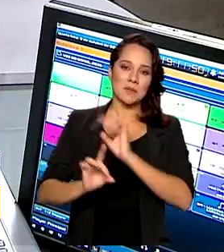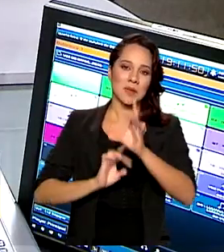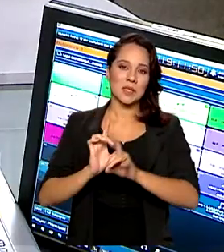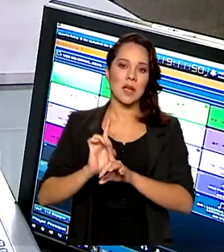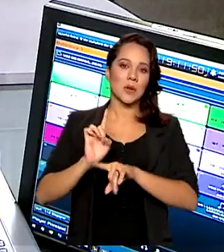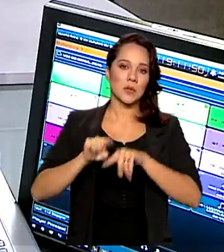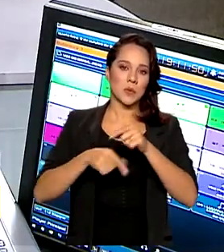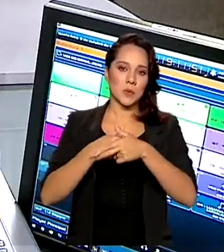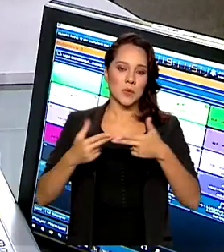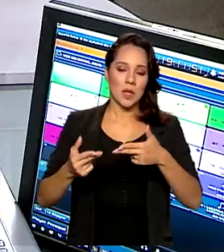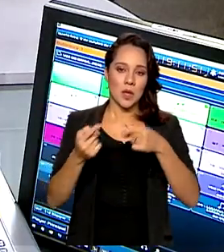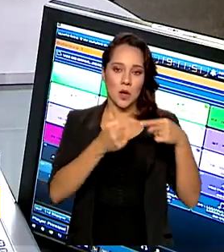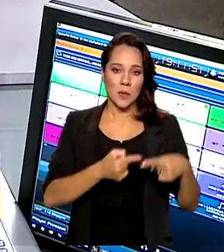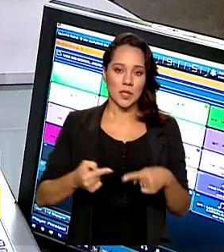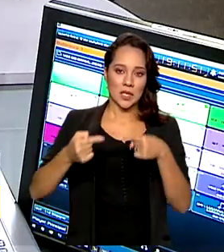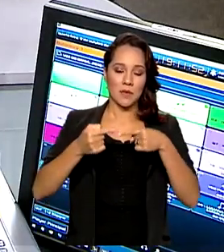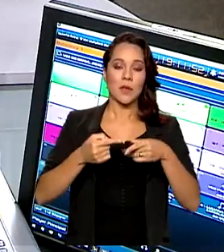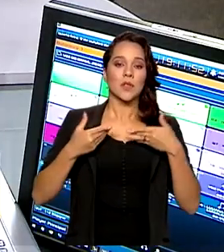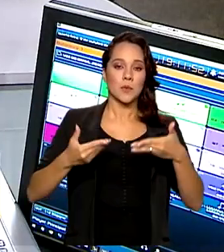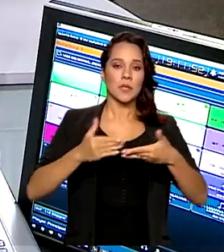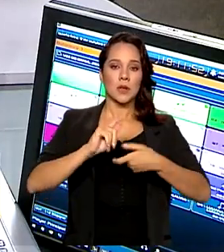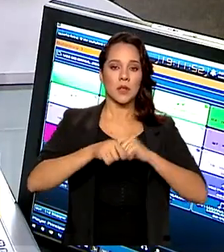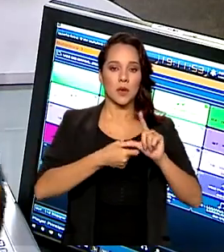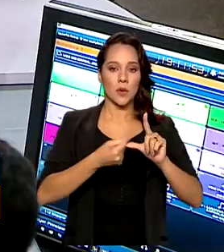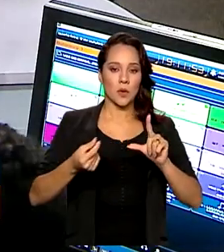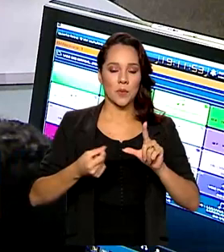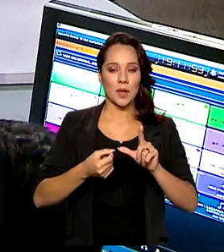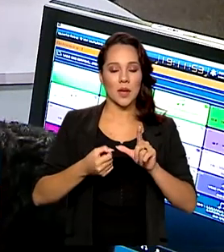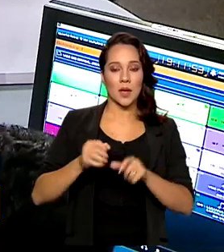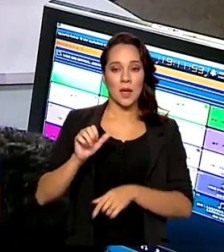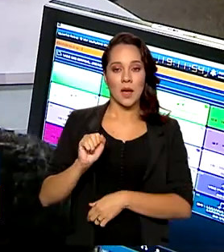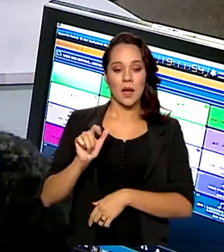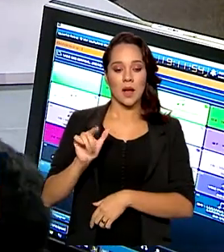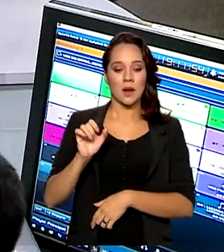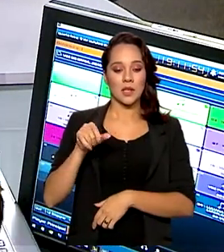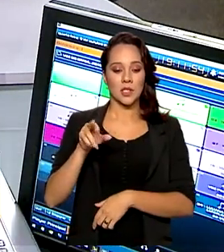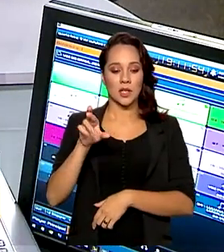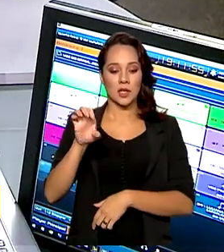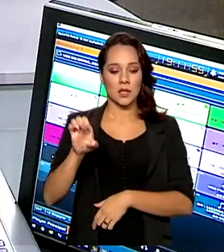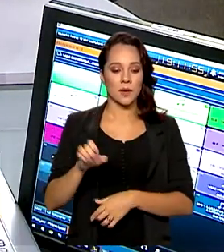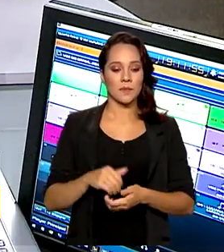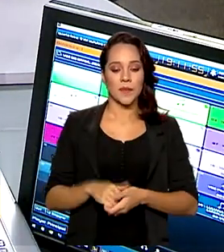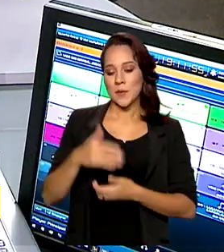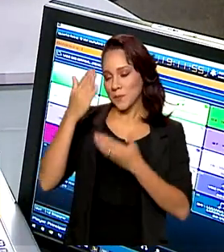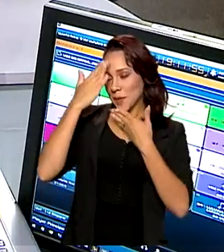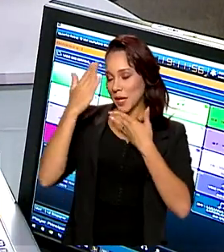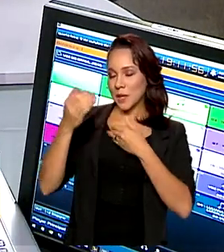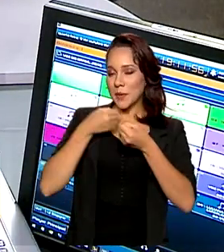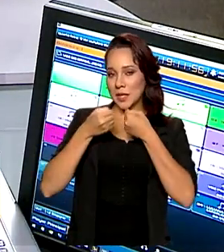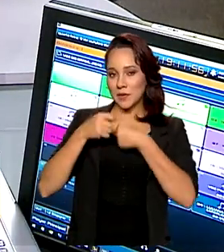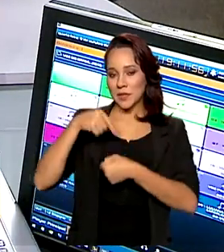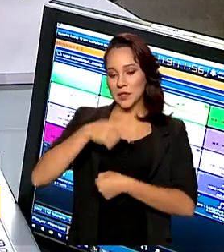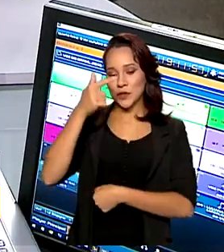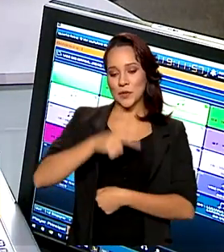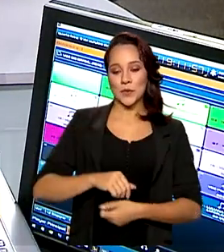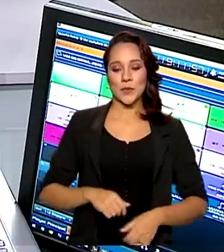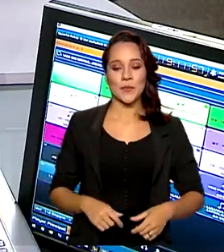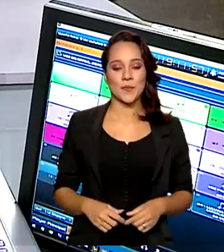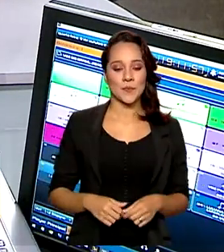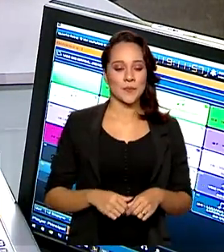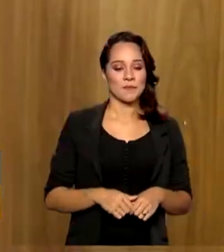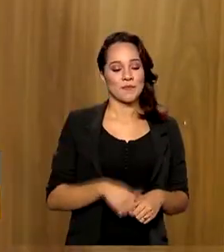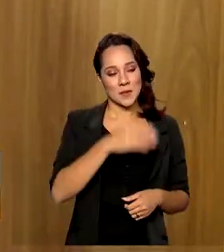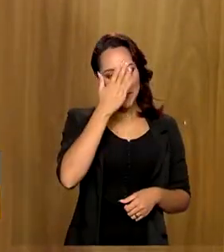de Produtividade e Competitividade do Ministério da Economia, Alexandre Iwata. Secretário, muito obrigada pela entrevista mais uma vez aqui à Voz do